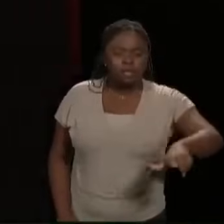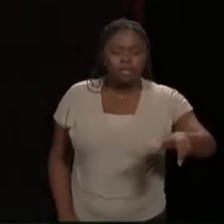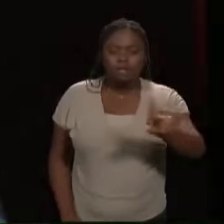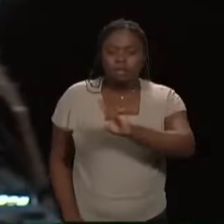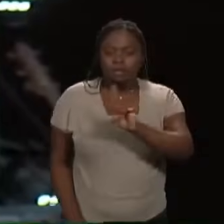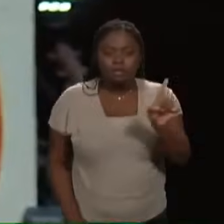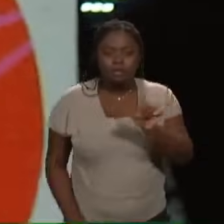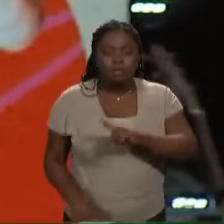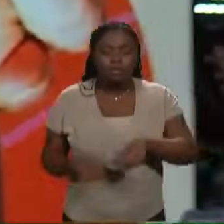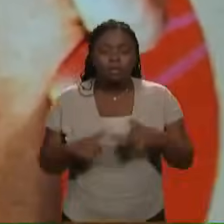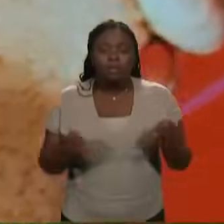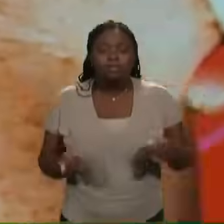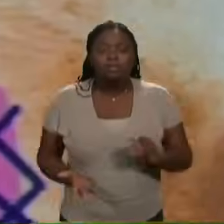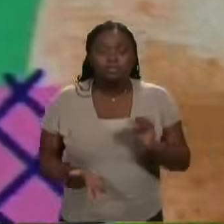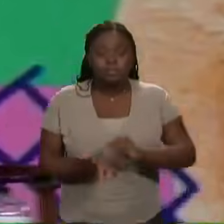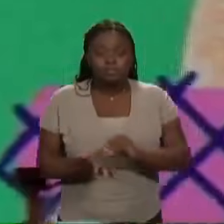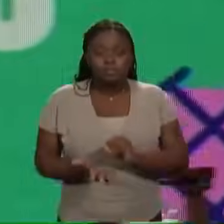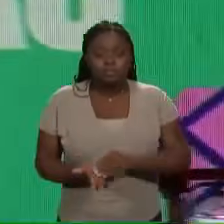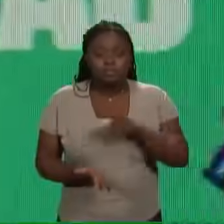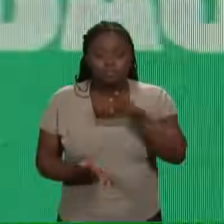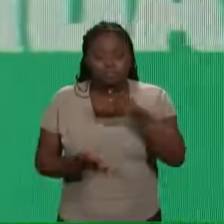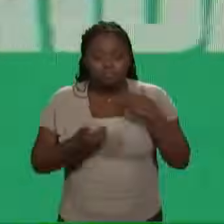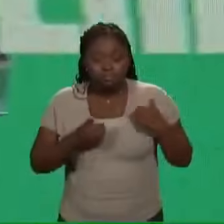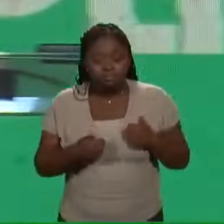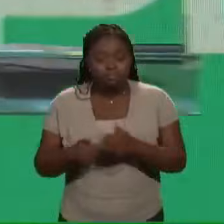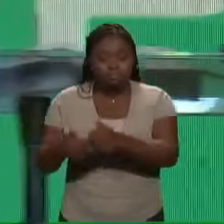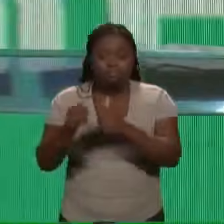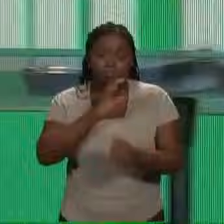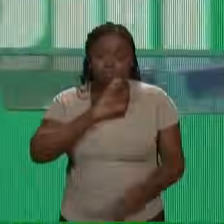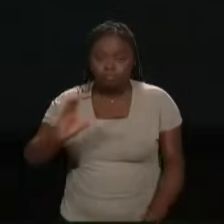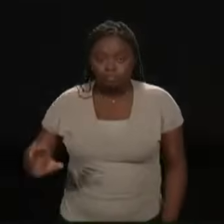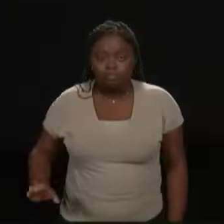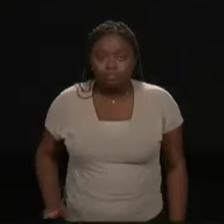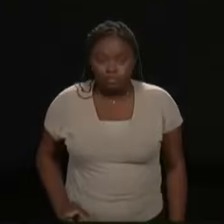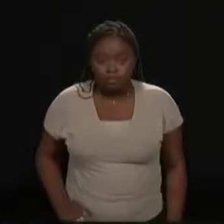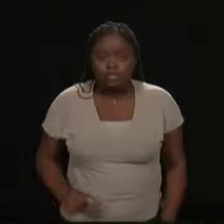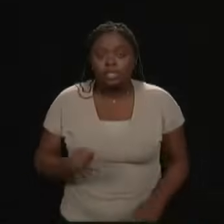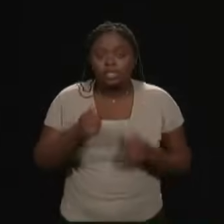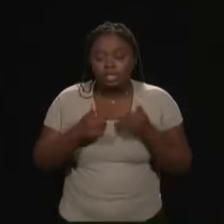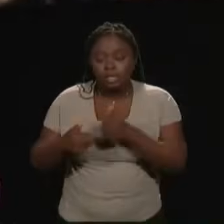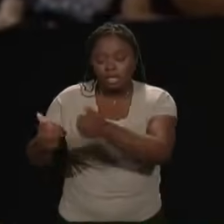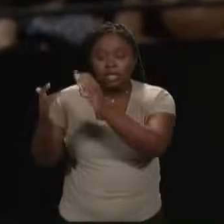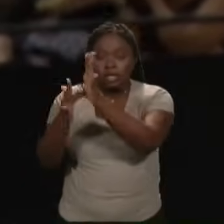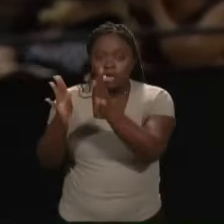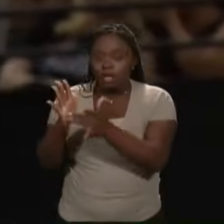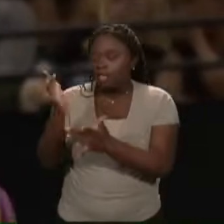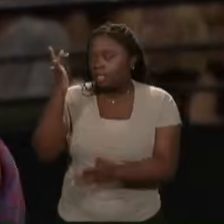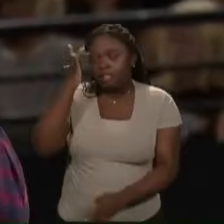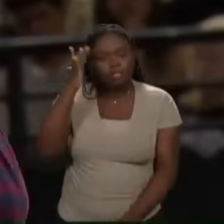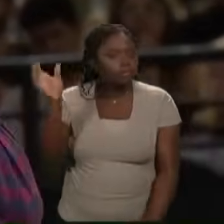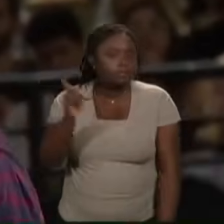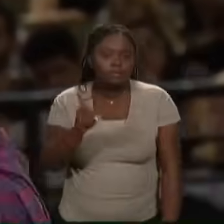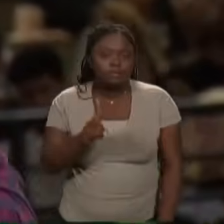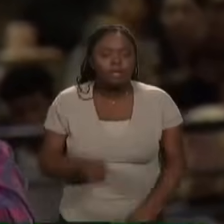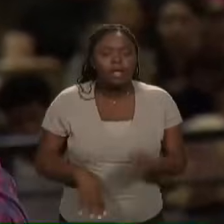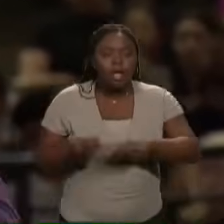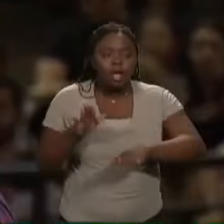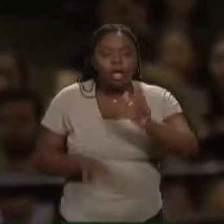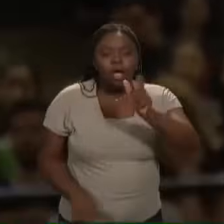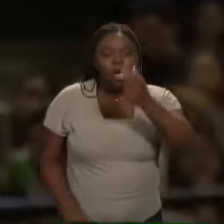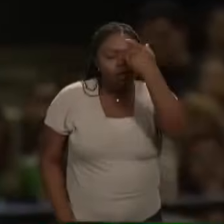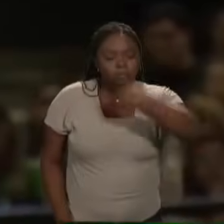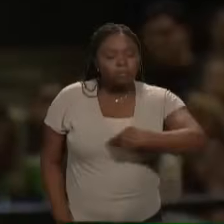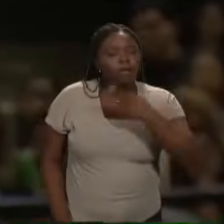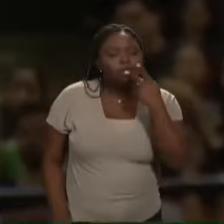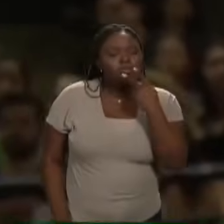tem a ver com o fato de que você é seguidor de Cristo. Olha, ser seguidor de Jesus não é fácil, por isso muita gente bate no peito e fala: